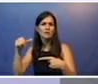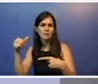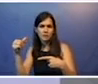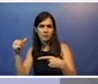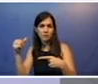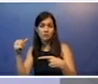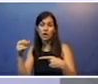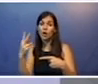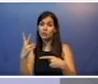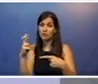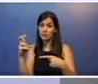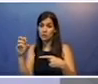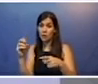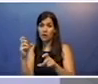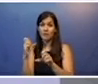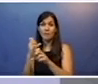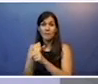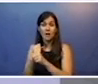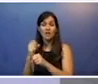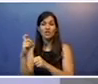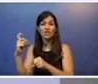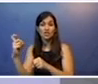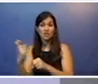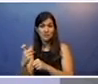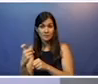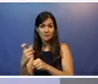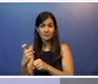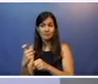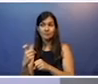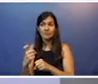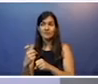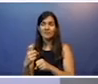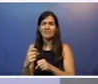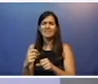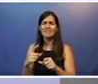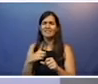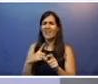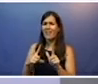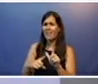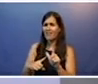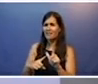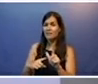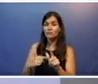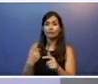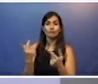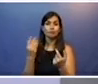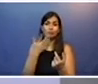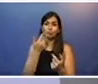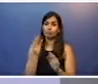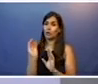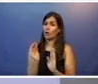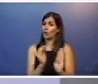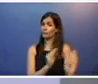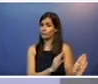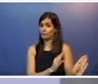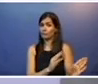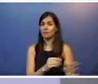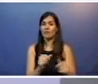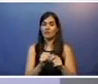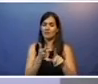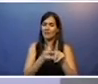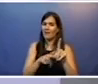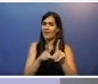é 250 mais x, tem letra aqui embaixo. Então não compensa a gente pegar esse ângulo para